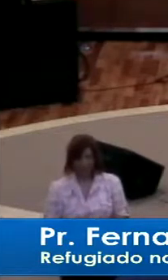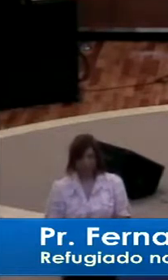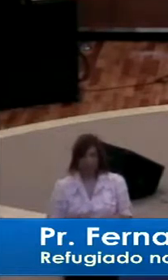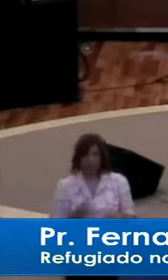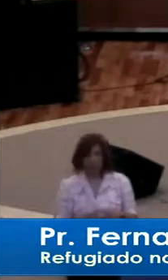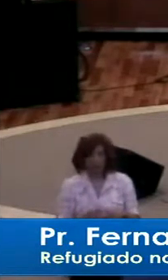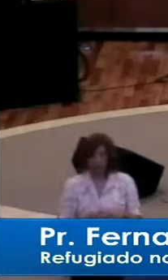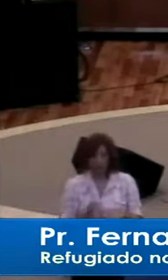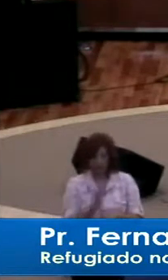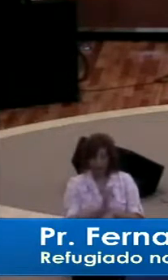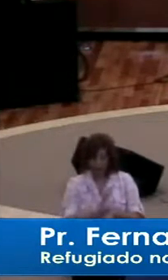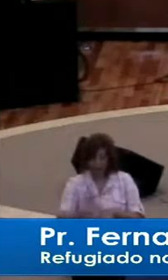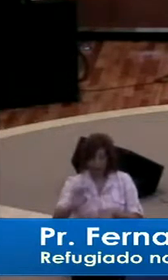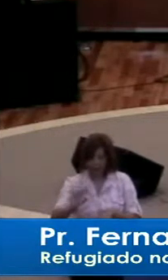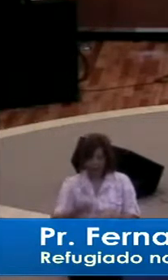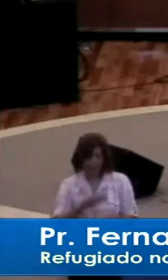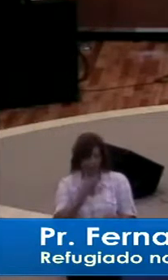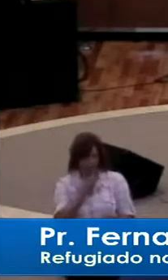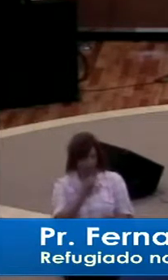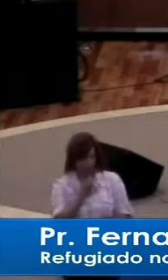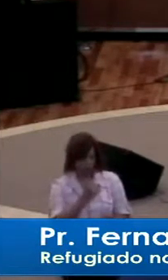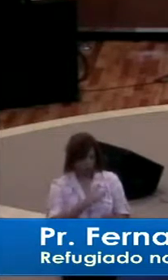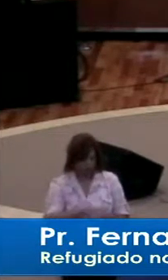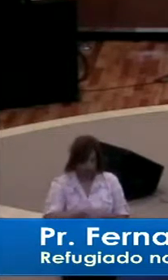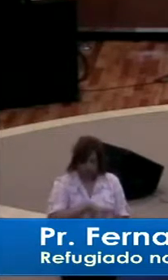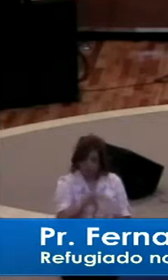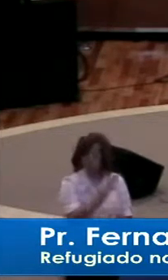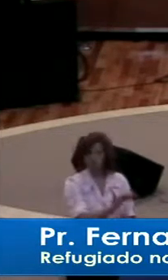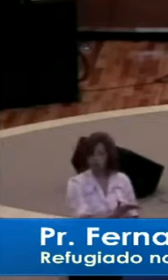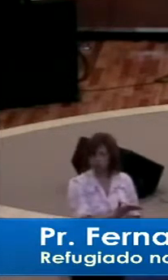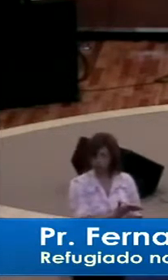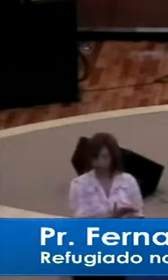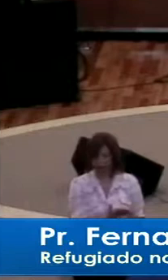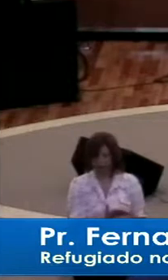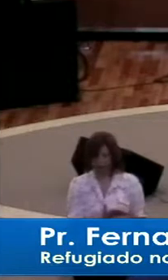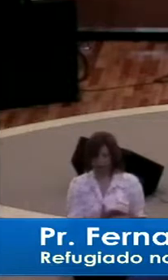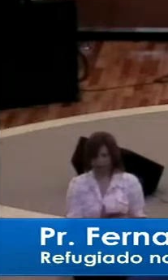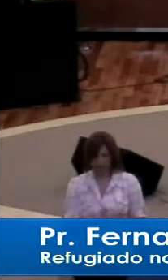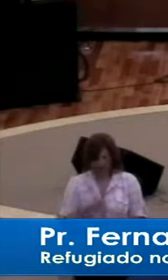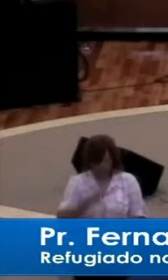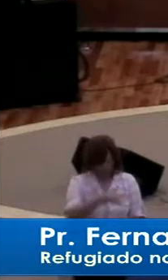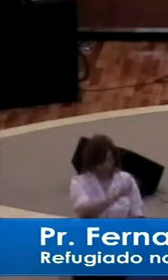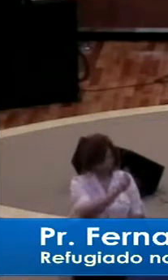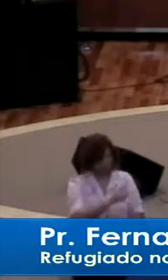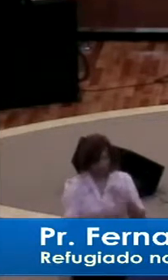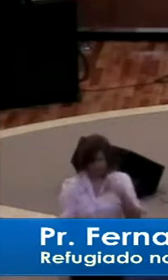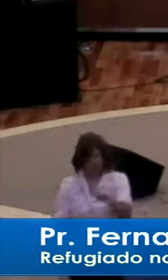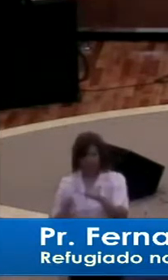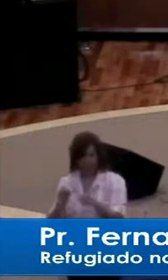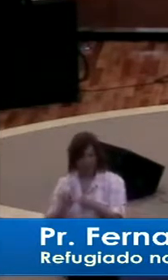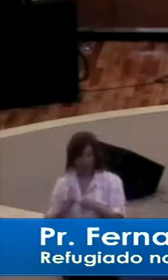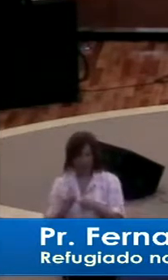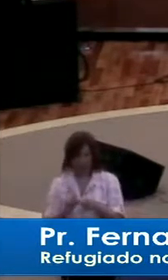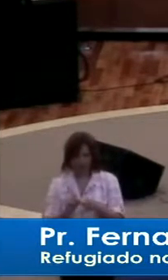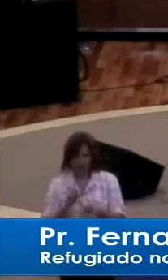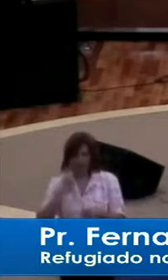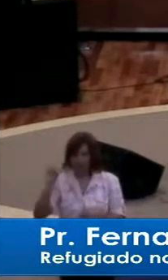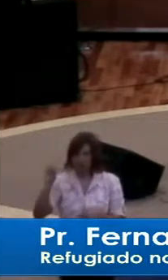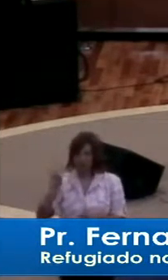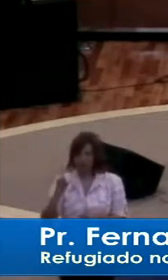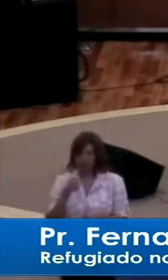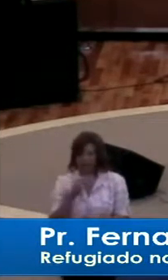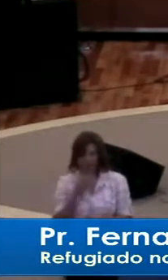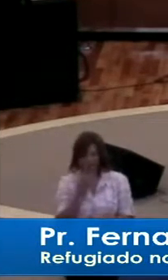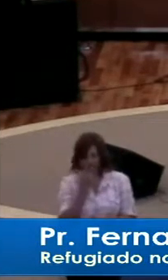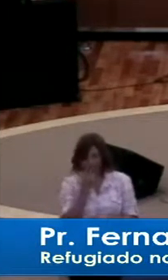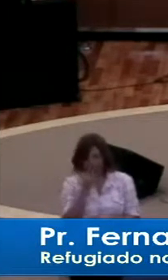tanto Elias como Pedro eram homens assim, né? E Elias começa a ironizar e fala assim: ora, fala mais alto, o Deus de vocês deve estar